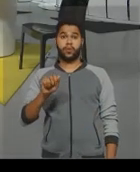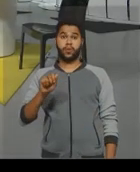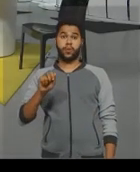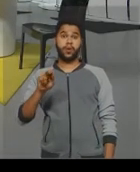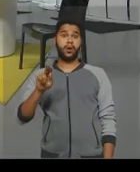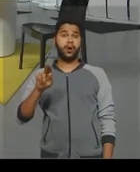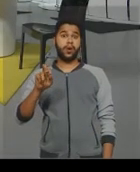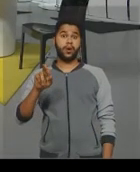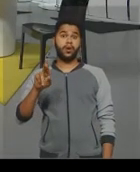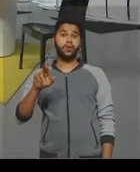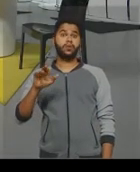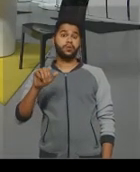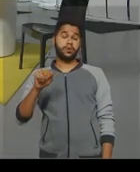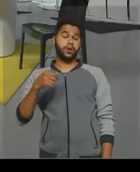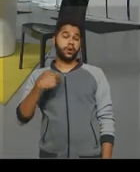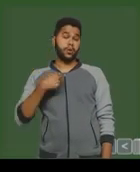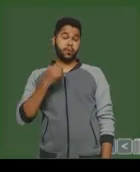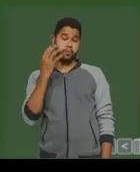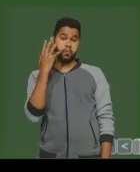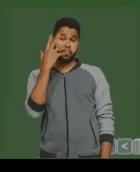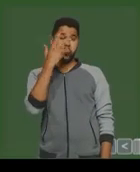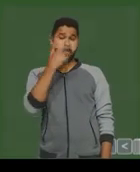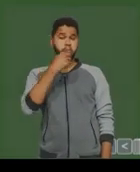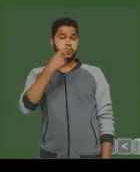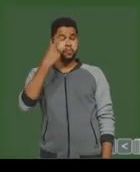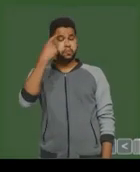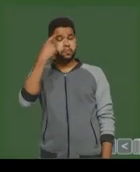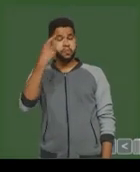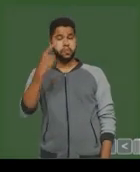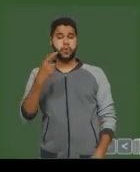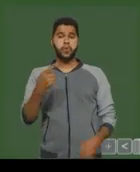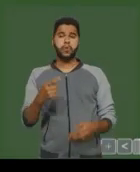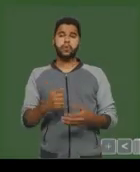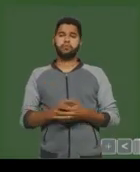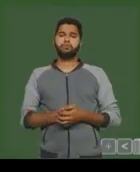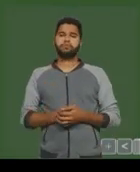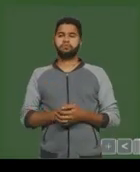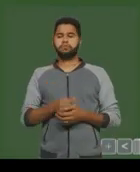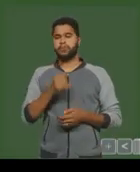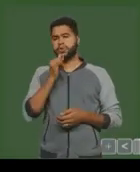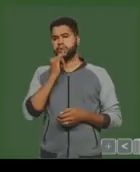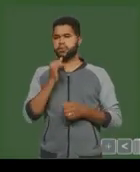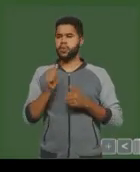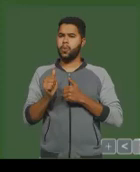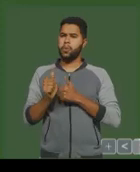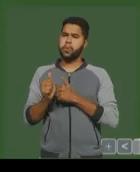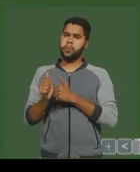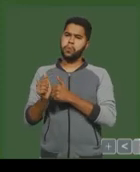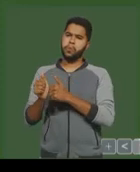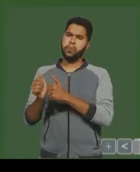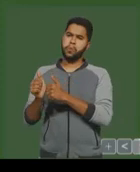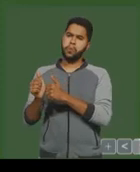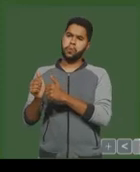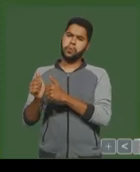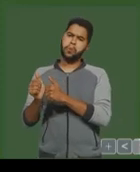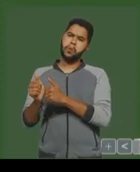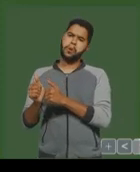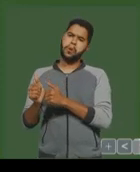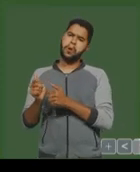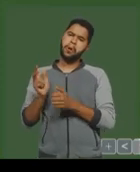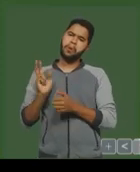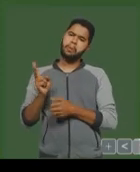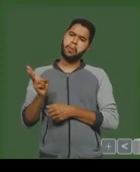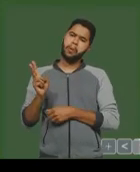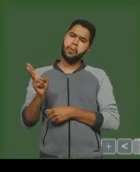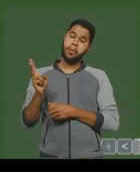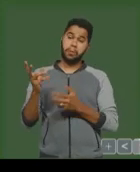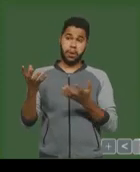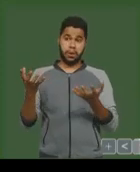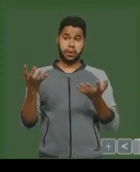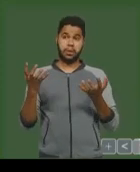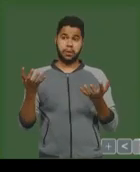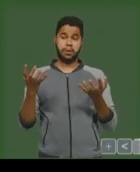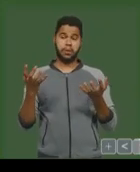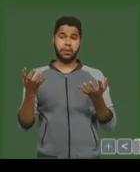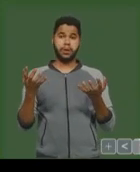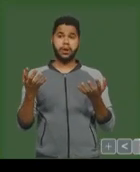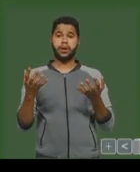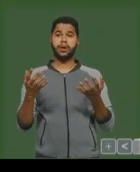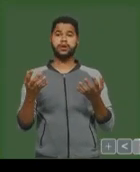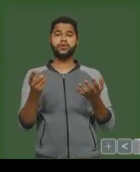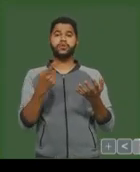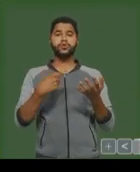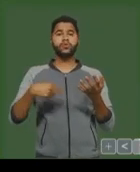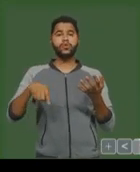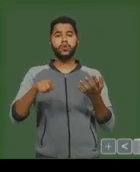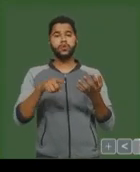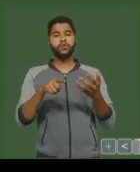muito bonita. Por quê? Você pega qualquer, aqui um segmento, pega qualquer segmento que você queira e nós vamos